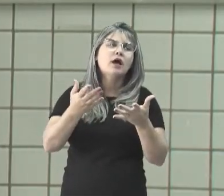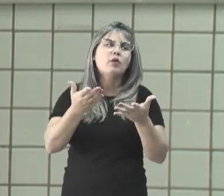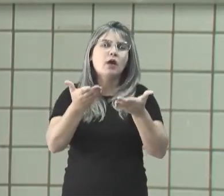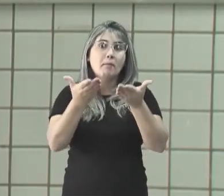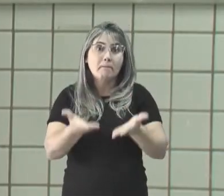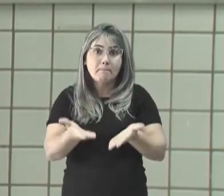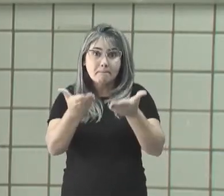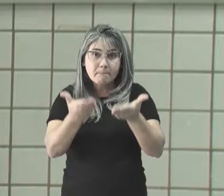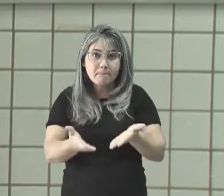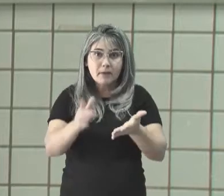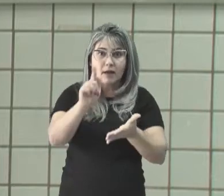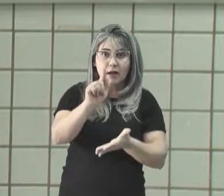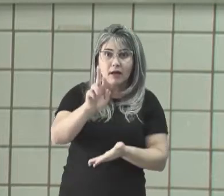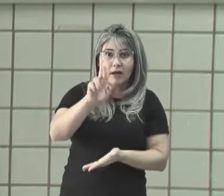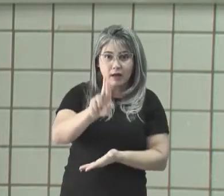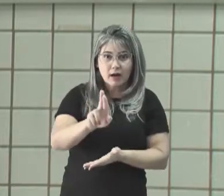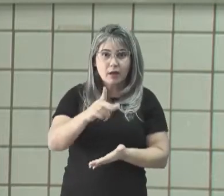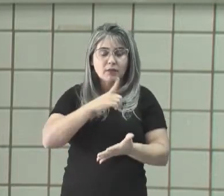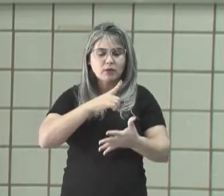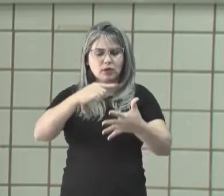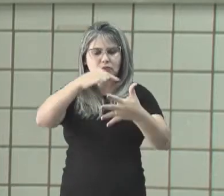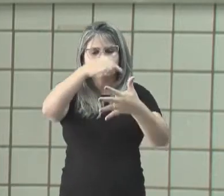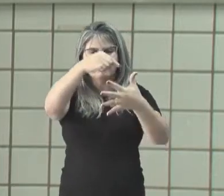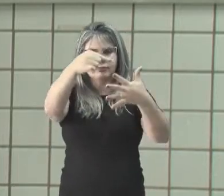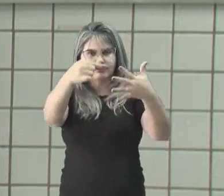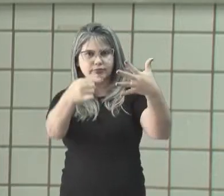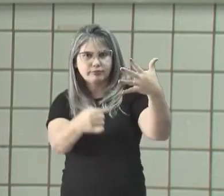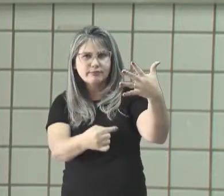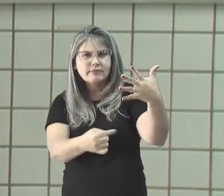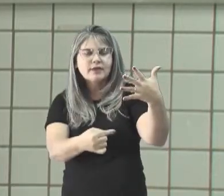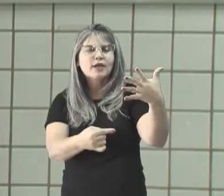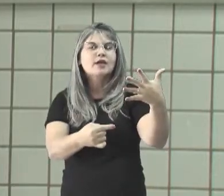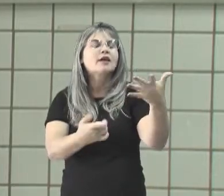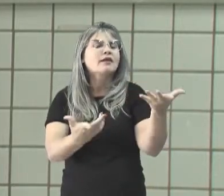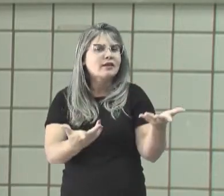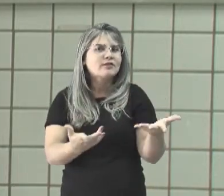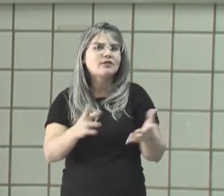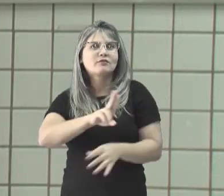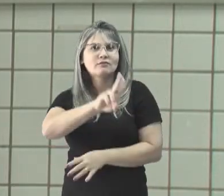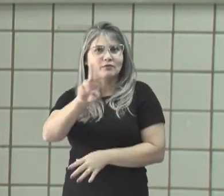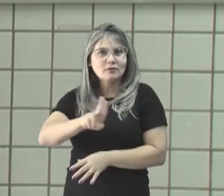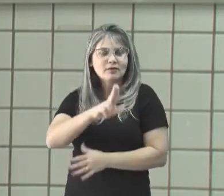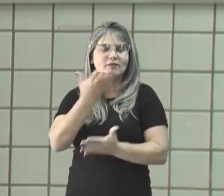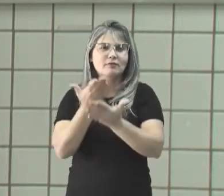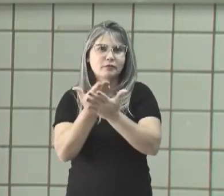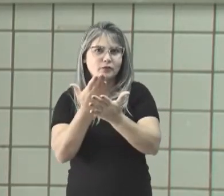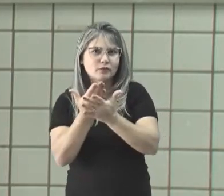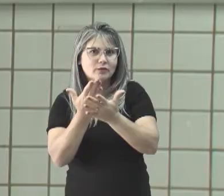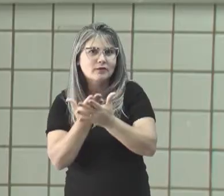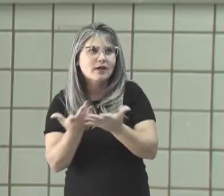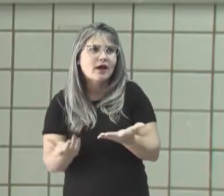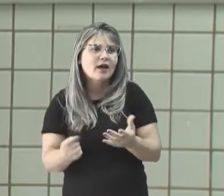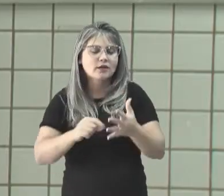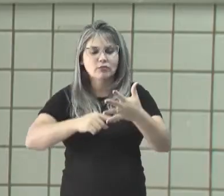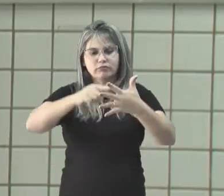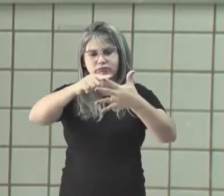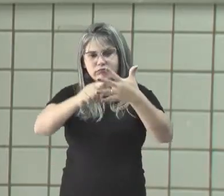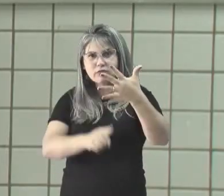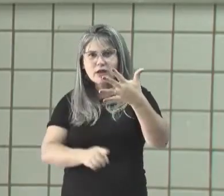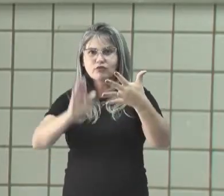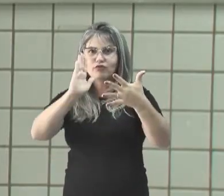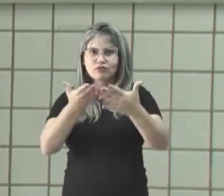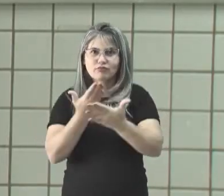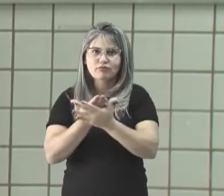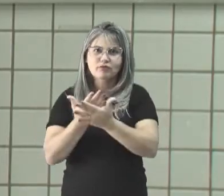certo? Então, são esses cinco elementos aqui que a gente vai estudar, certo? Os quatro que nós já estudamos e a grama que a gente ainda vai